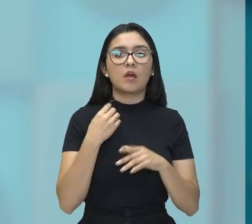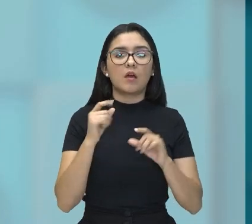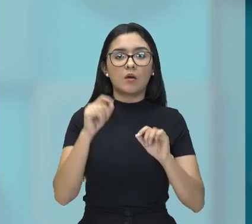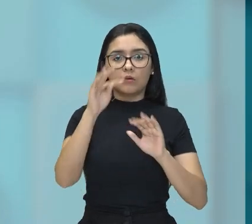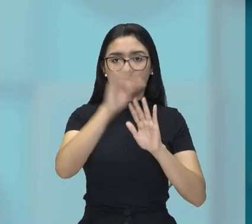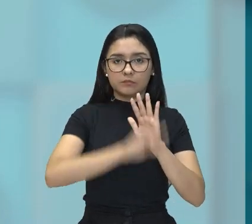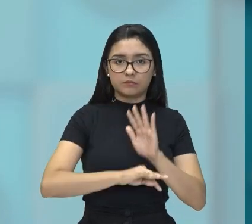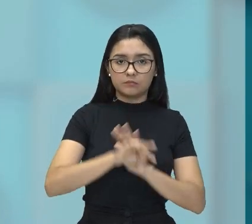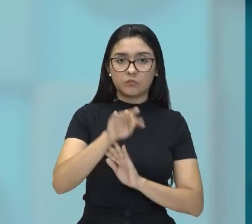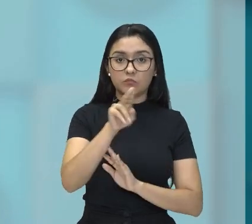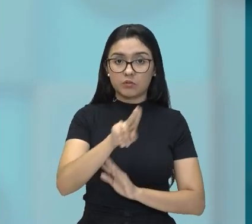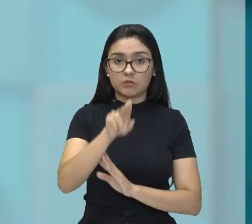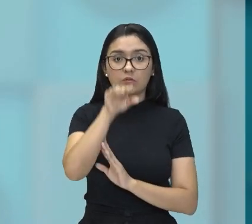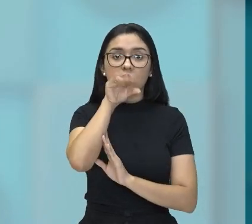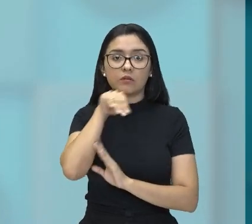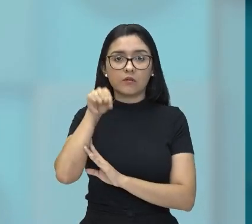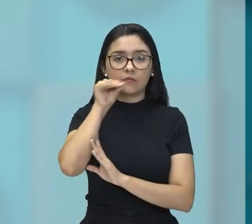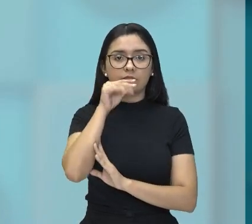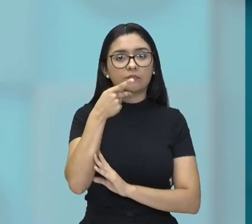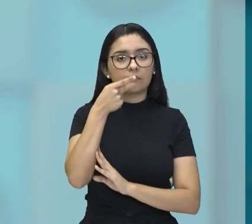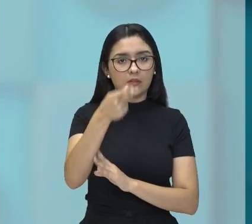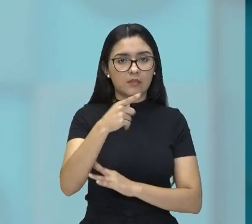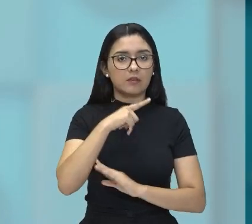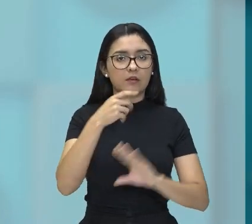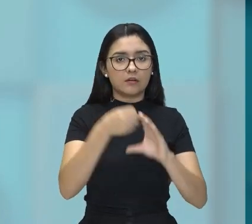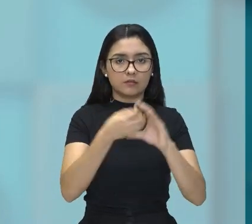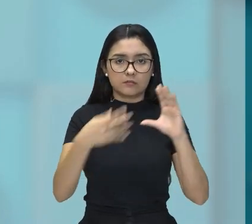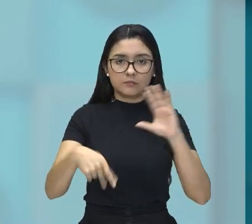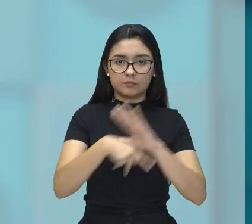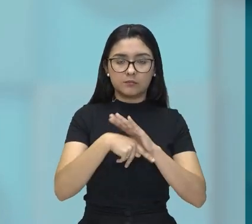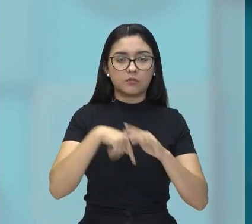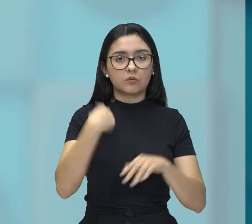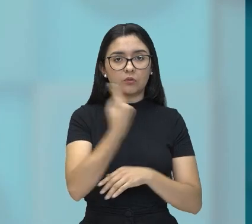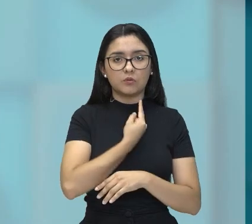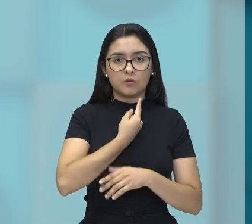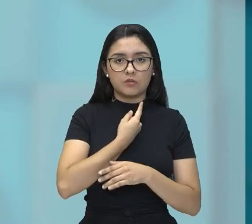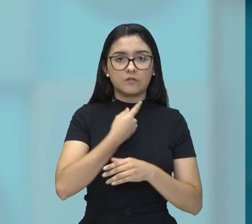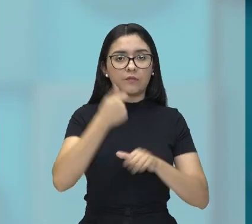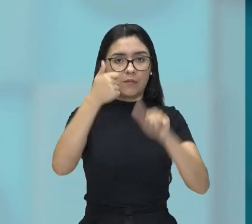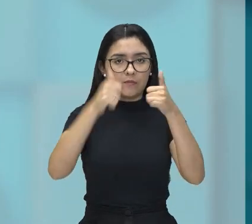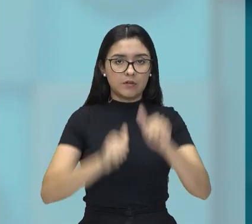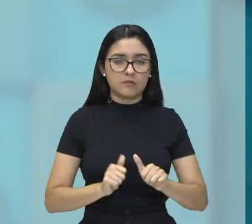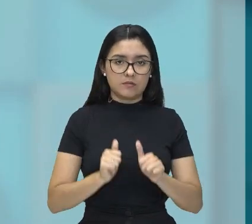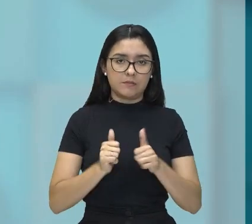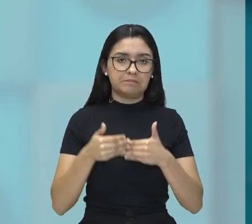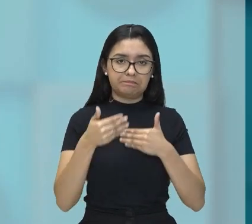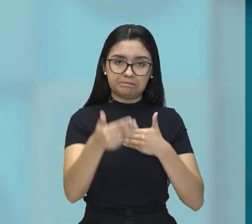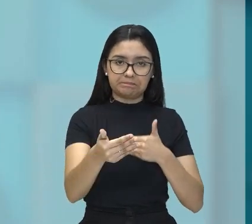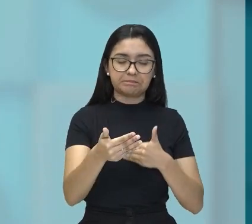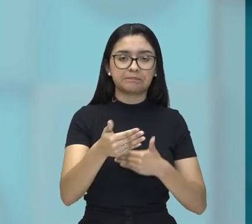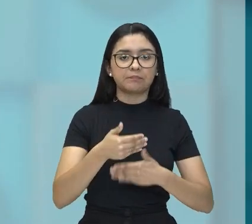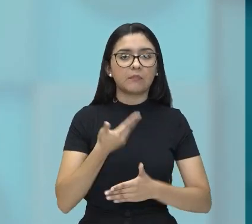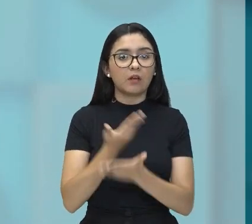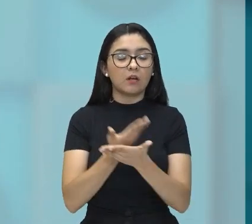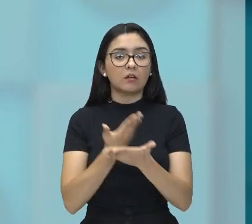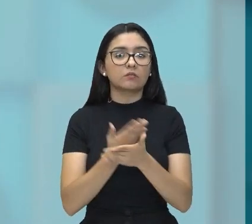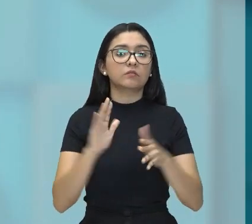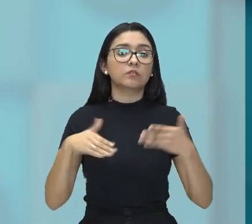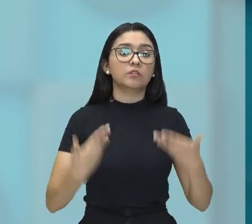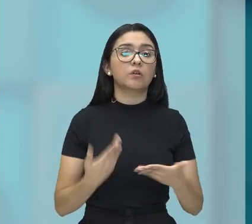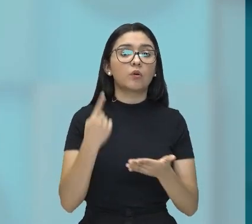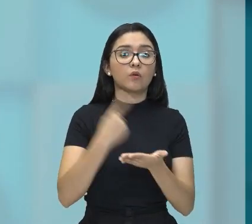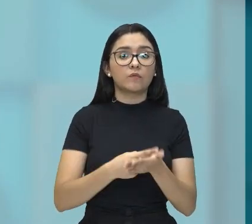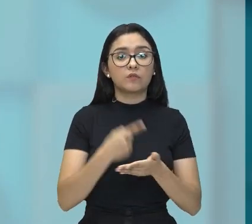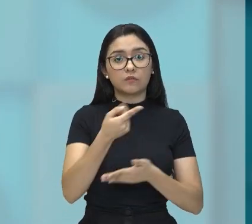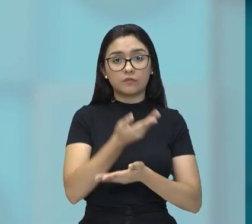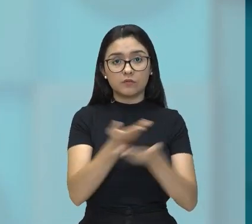pela fala, ele tem características específicas que nós vamos analisar durante a nossa aula, certo? Então, para isso, eu convido